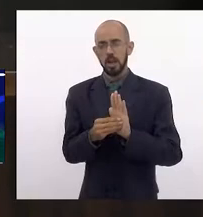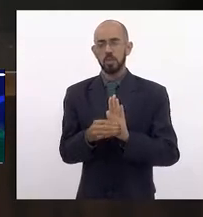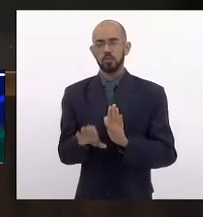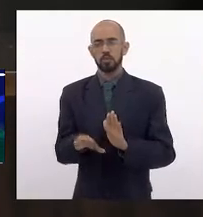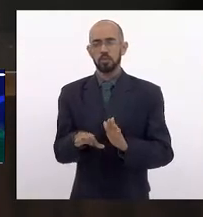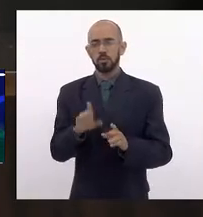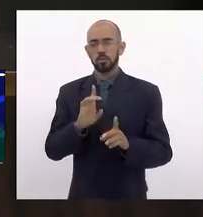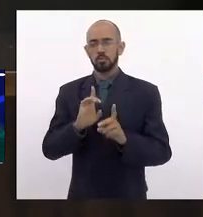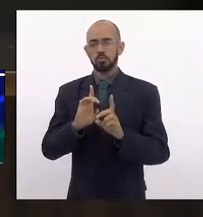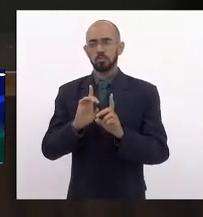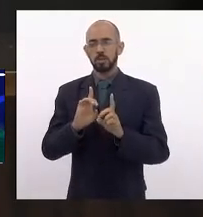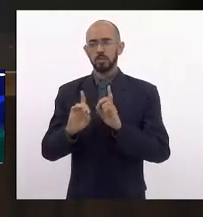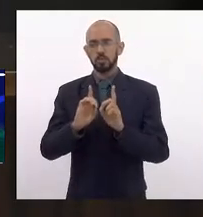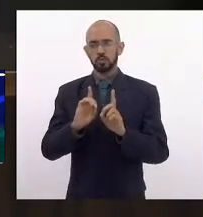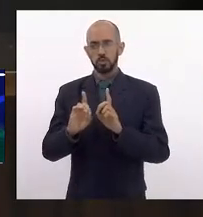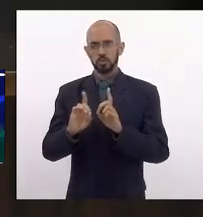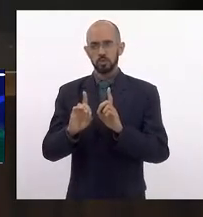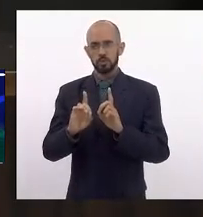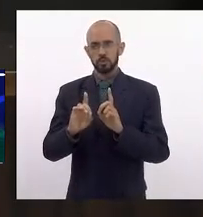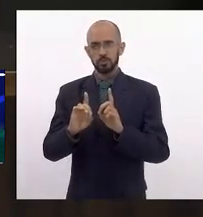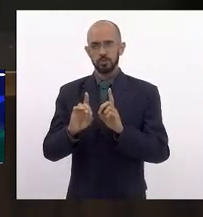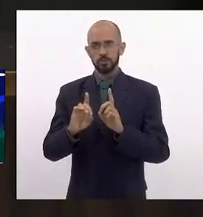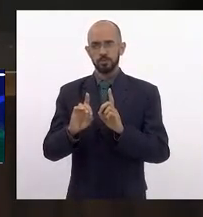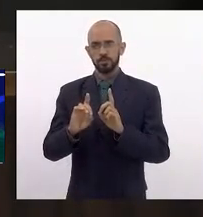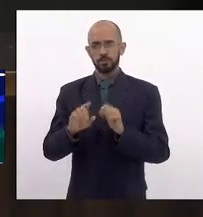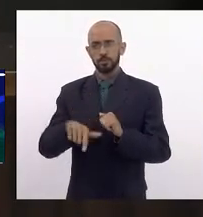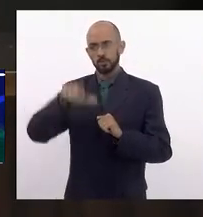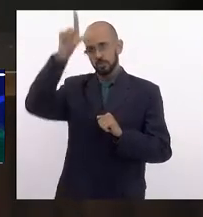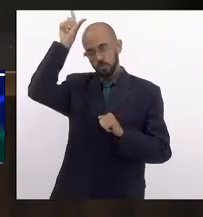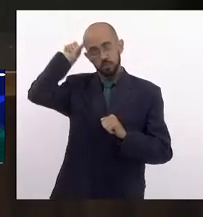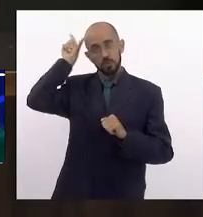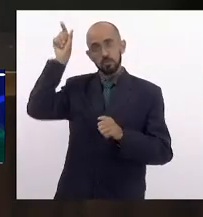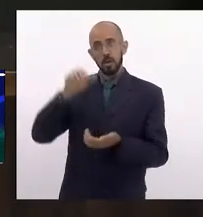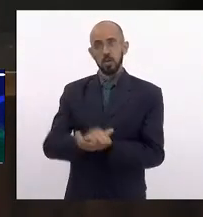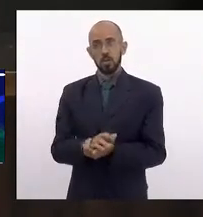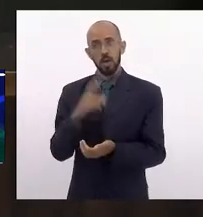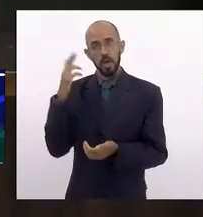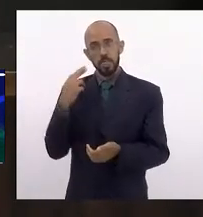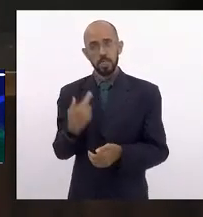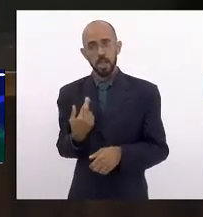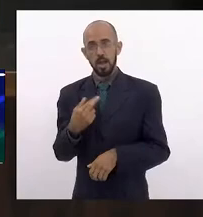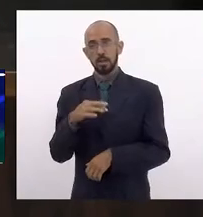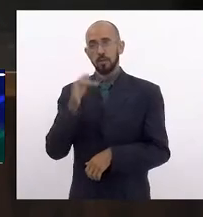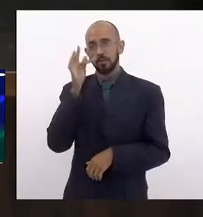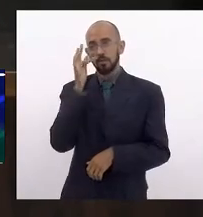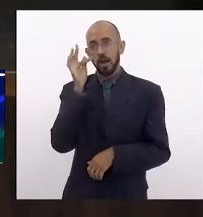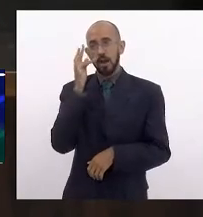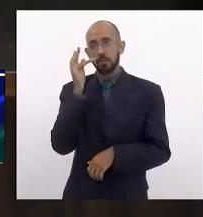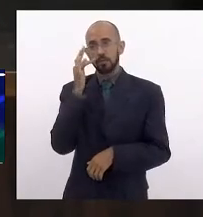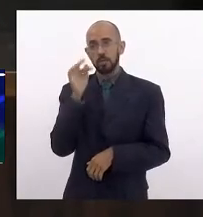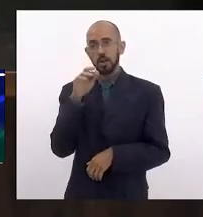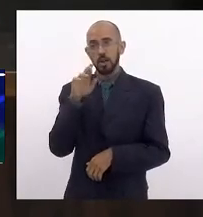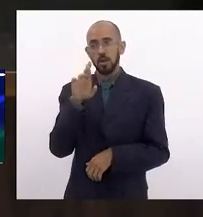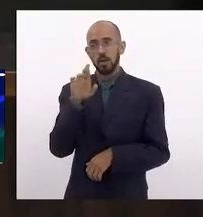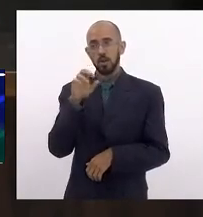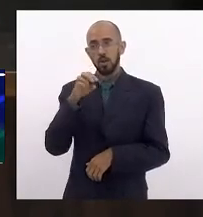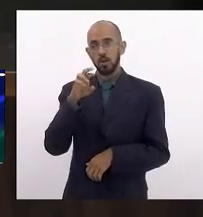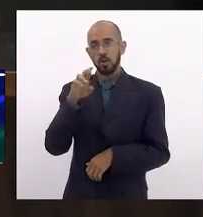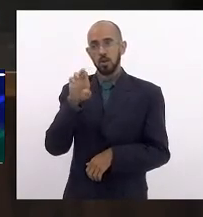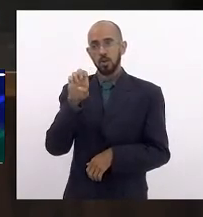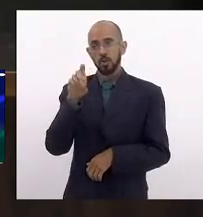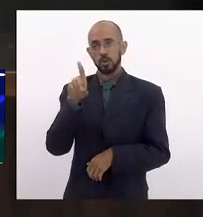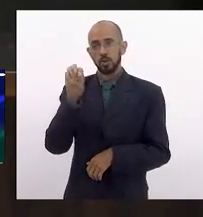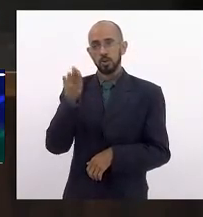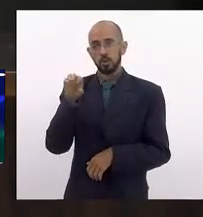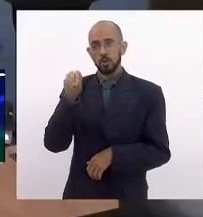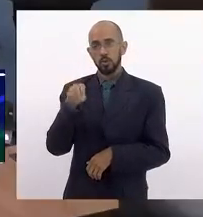discutir o Deputado Luiz Paulo estão escritos nos Paulo mata a rocha Renata waldeck Alana Flávio serafini Rodrigo Amorim Márcio Pacheco e